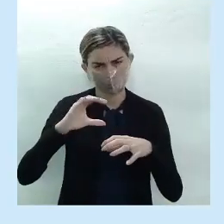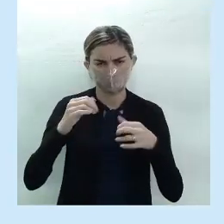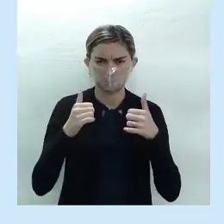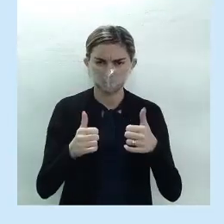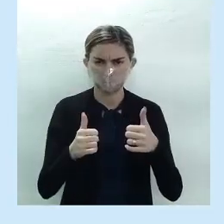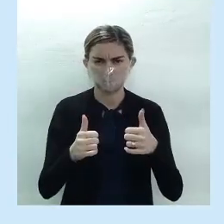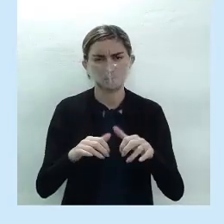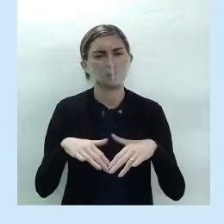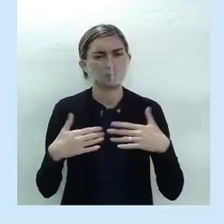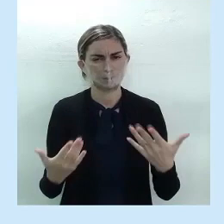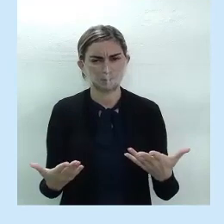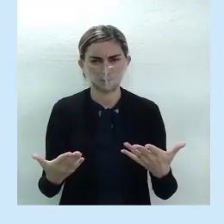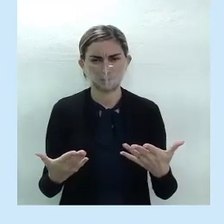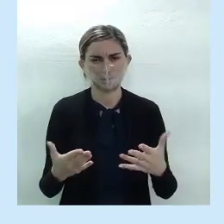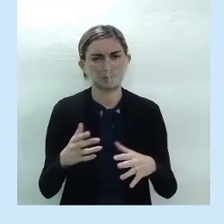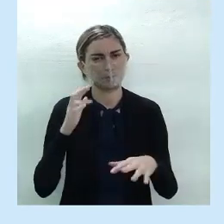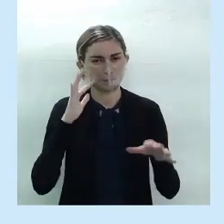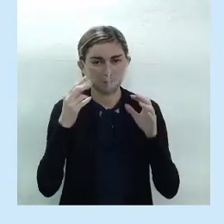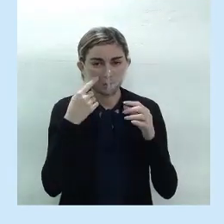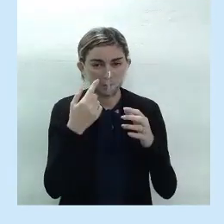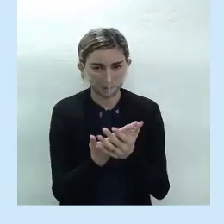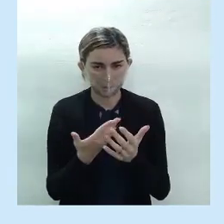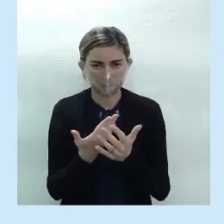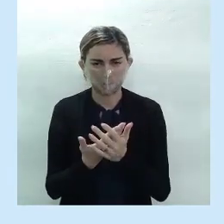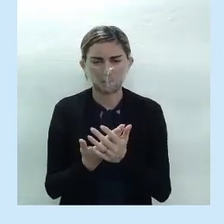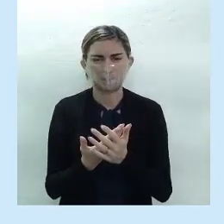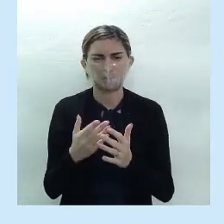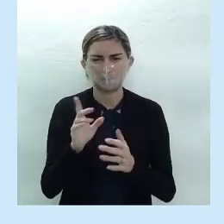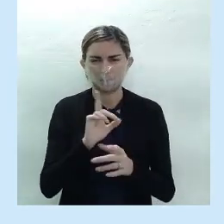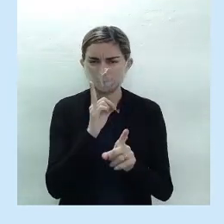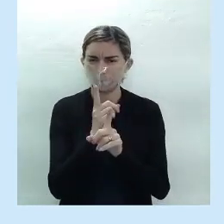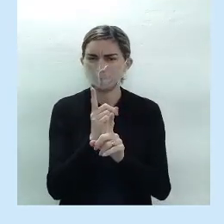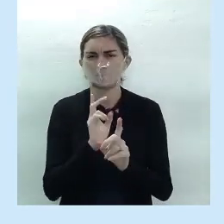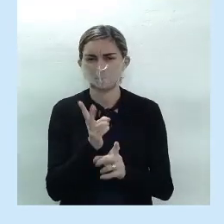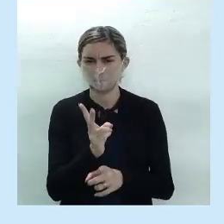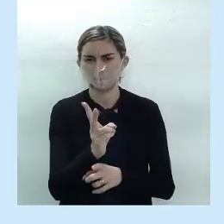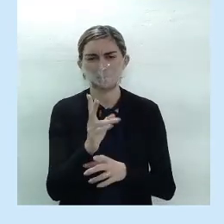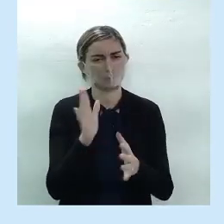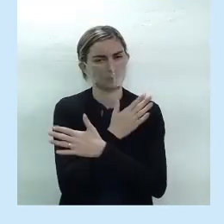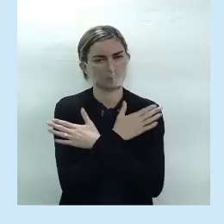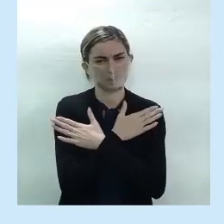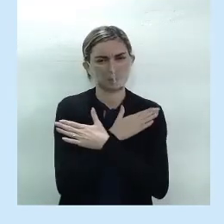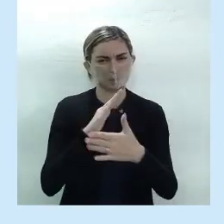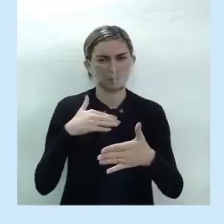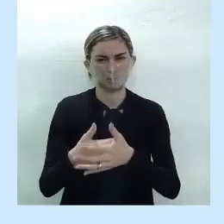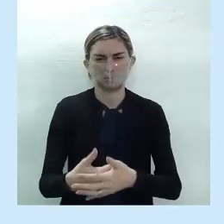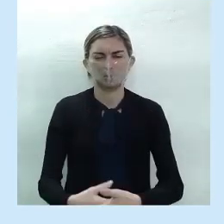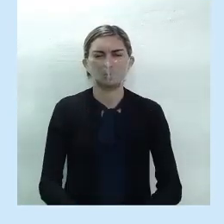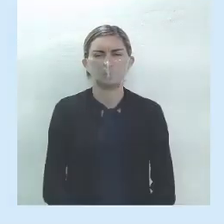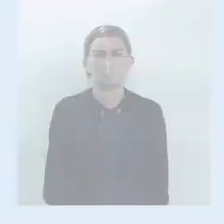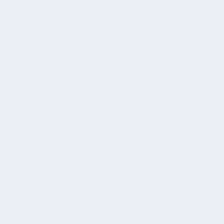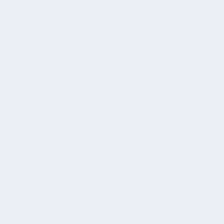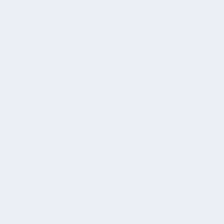Beleza? Então, pessoal, reveja essa aula. Então, conte sempre conosco. Forte abraço e até a próxima.